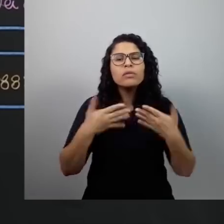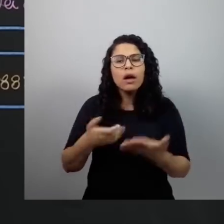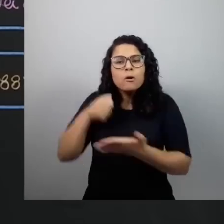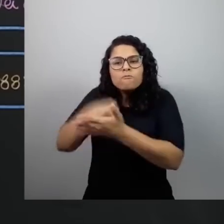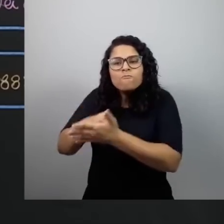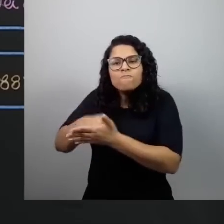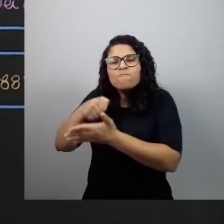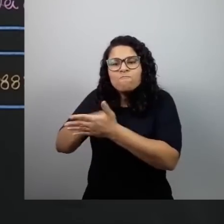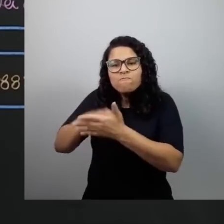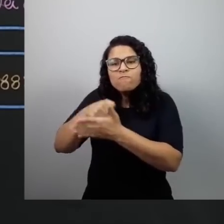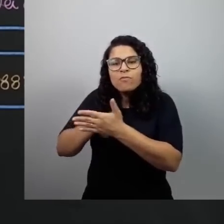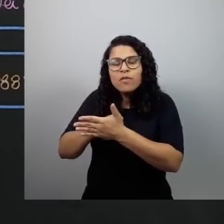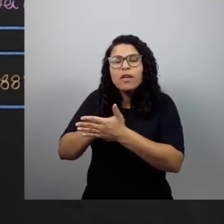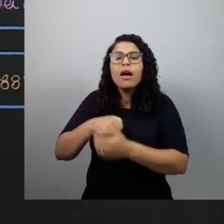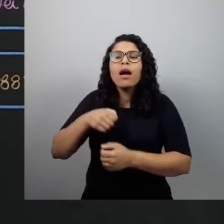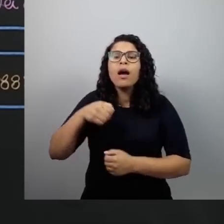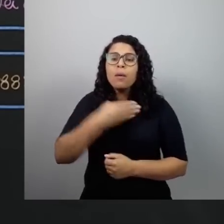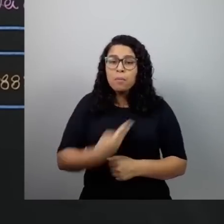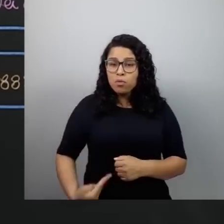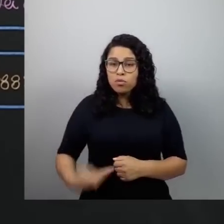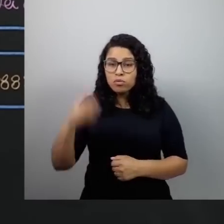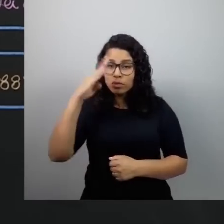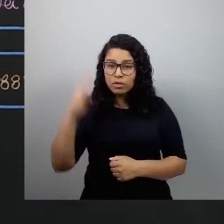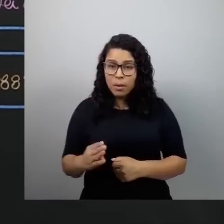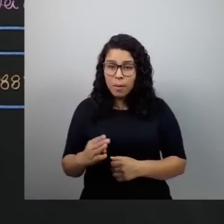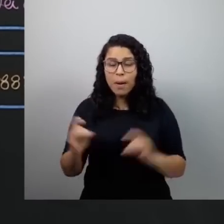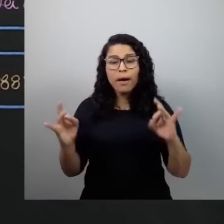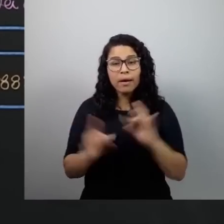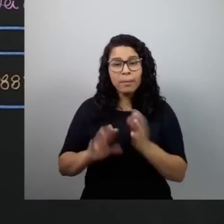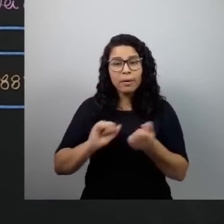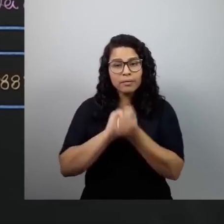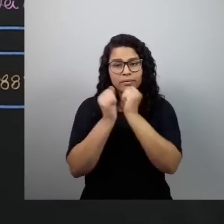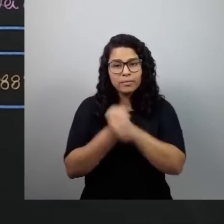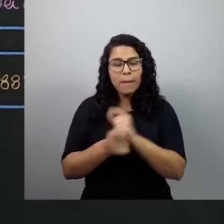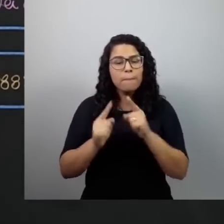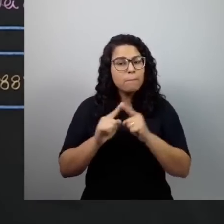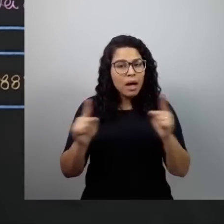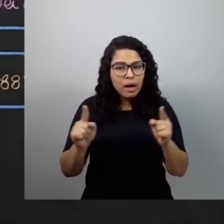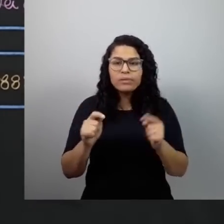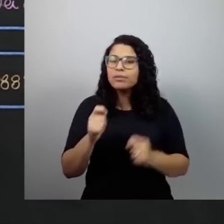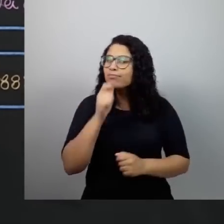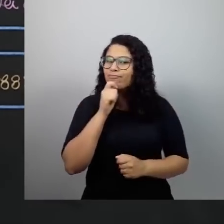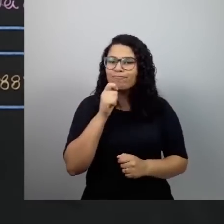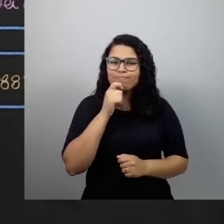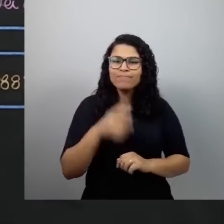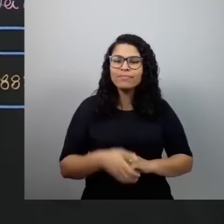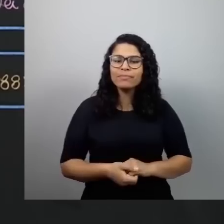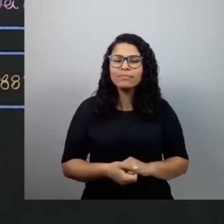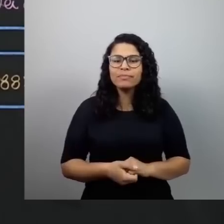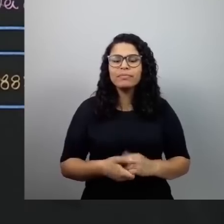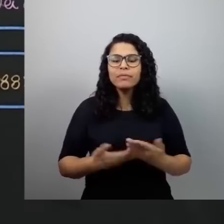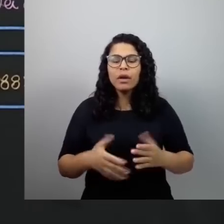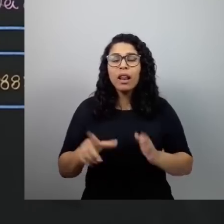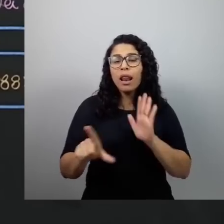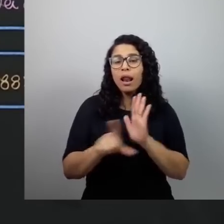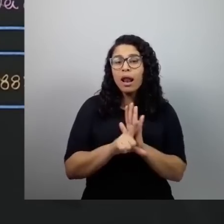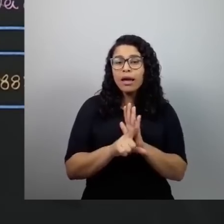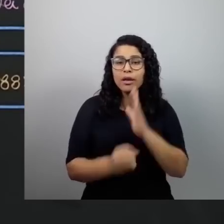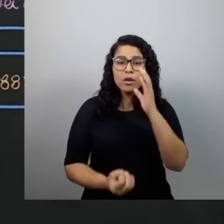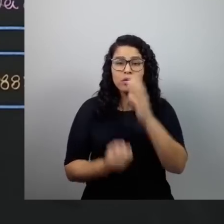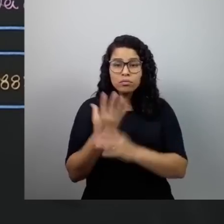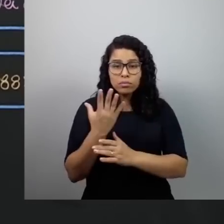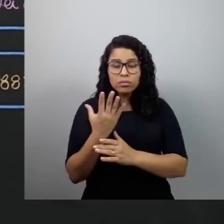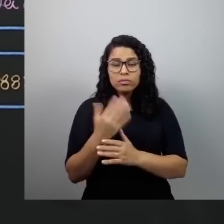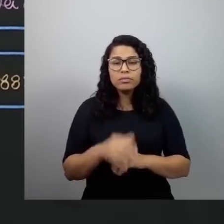políticos brasileiros para que a escravidão acabe. Mesmo assim, ainda não foi de cara. Outra lei bastante importante que surgiu